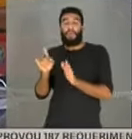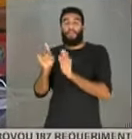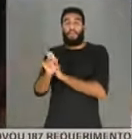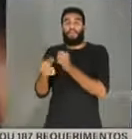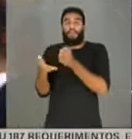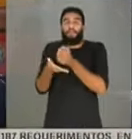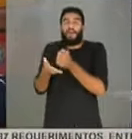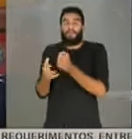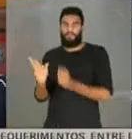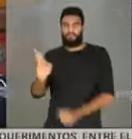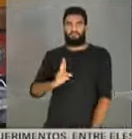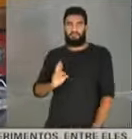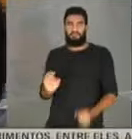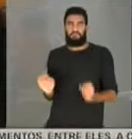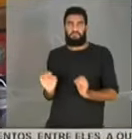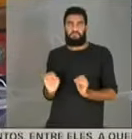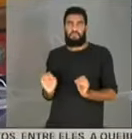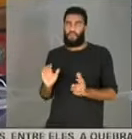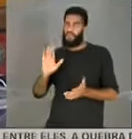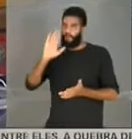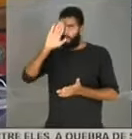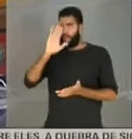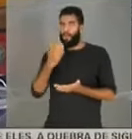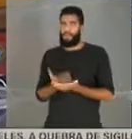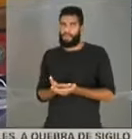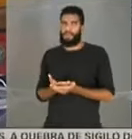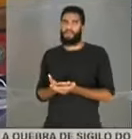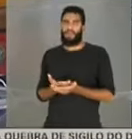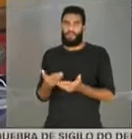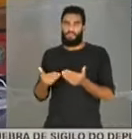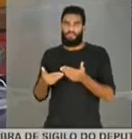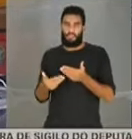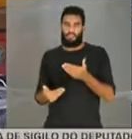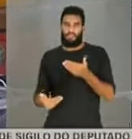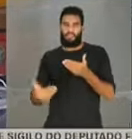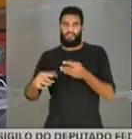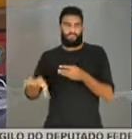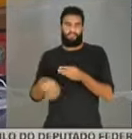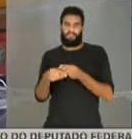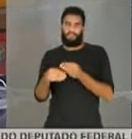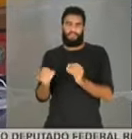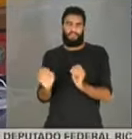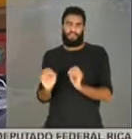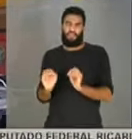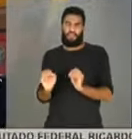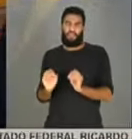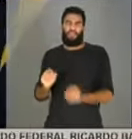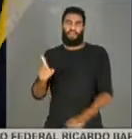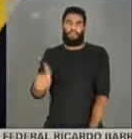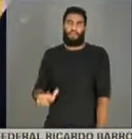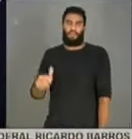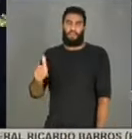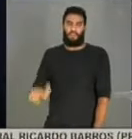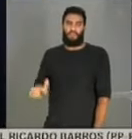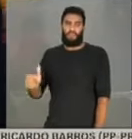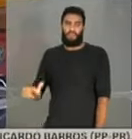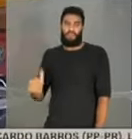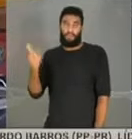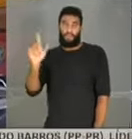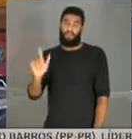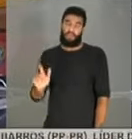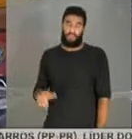ser respondida, certamente que não vai me acrescentar nada insistir nas demais. Talvez ao